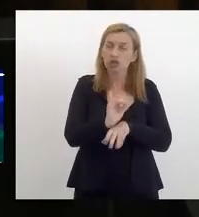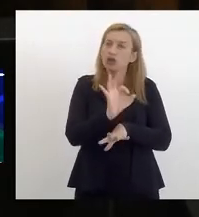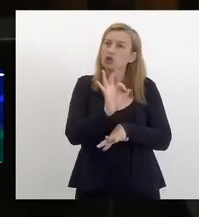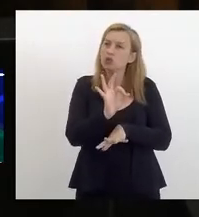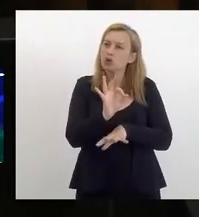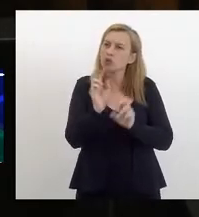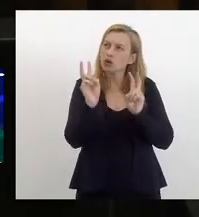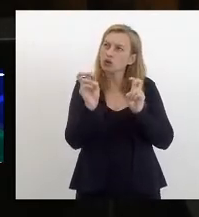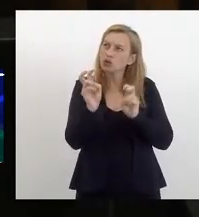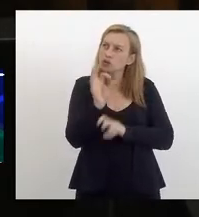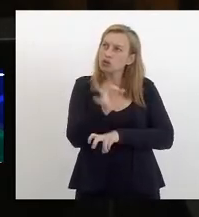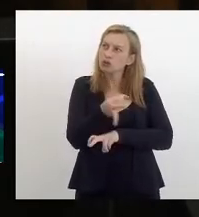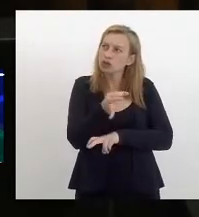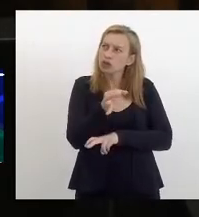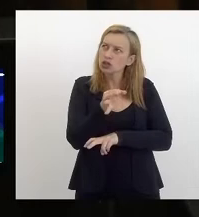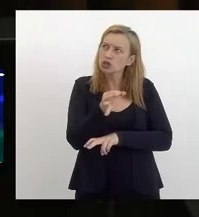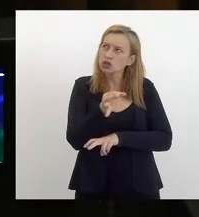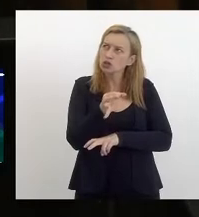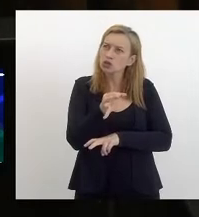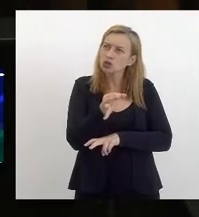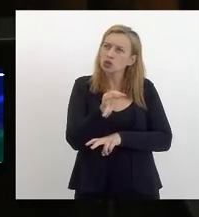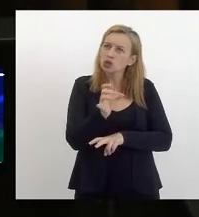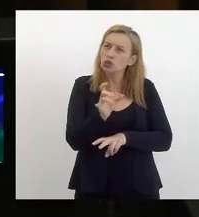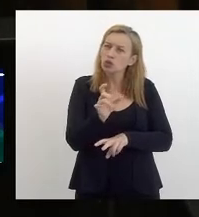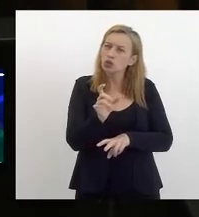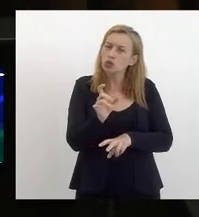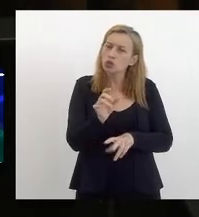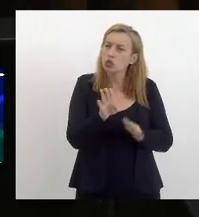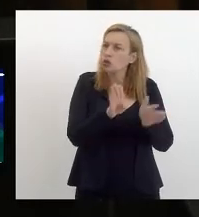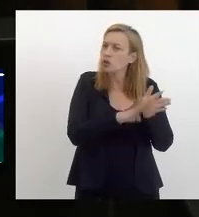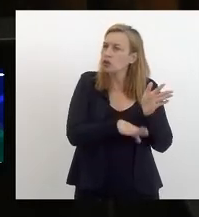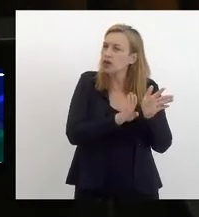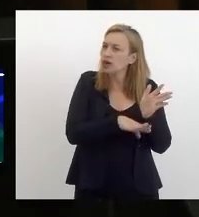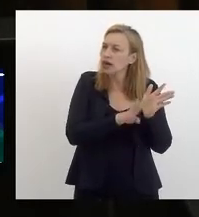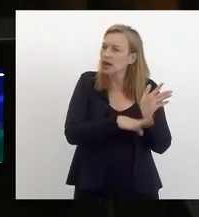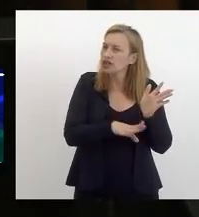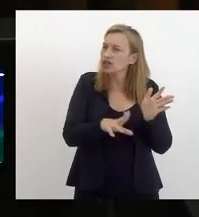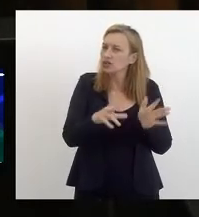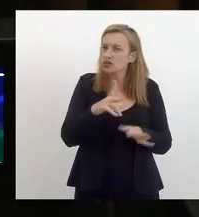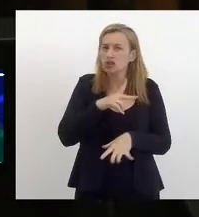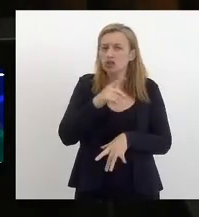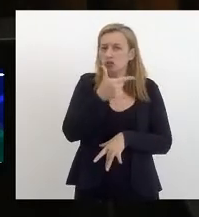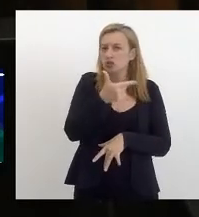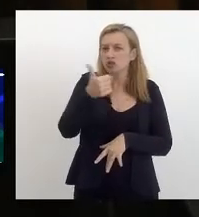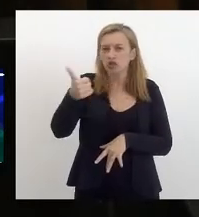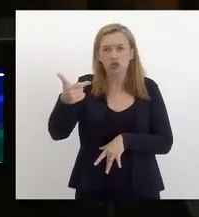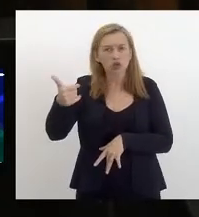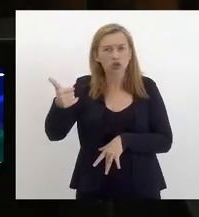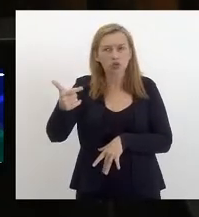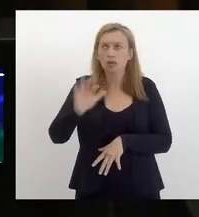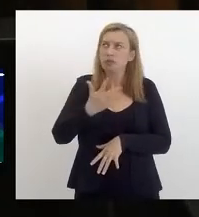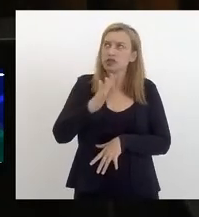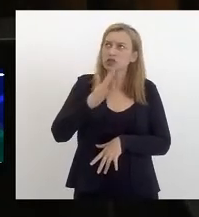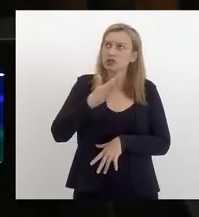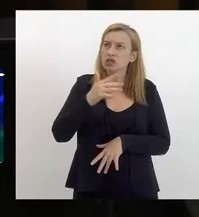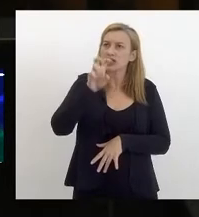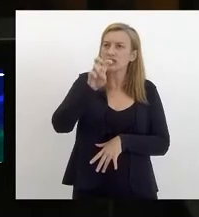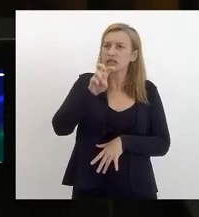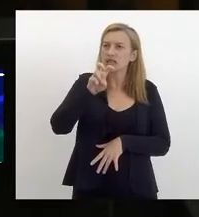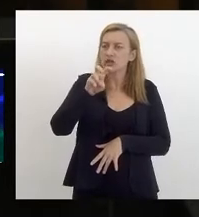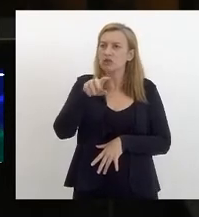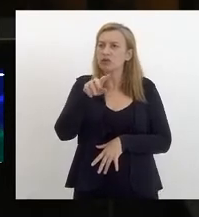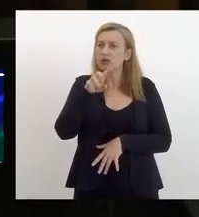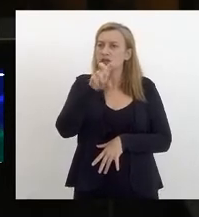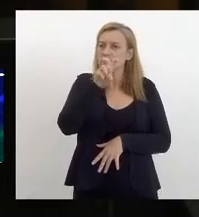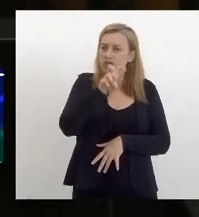específica do que tá rolado para gasto de pessoal em 2022 de aproximadamente cinco